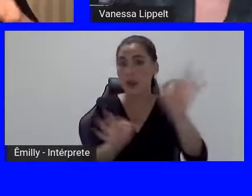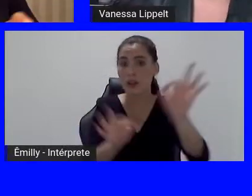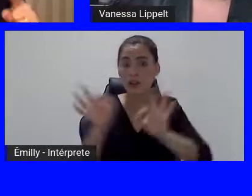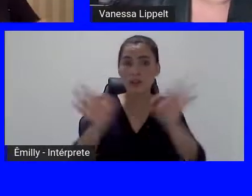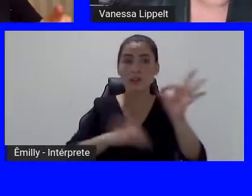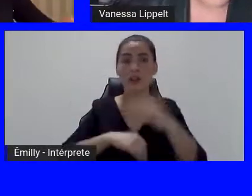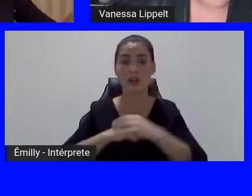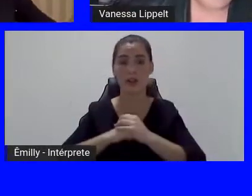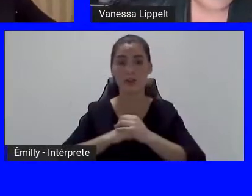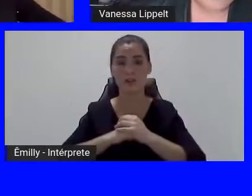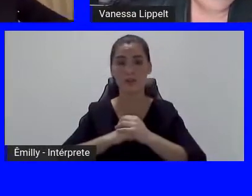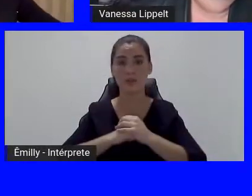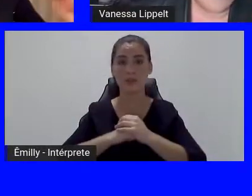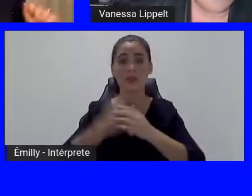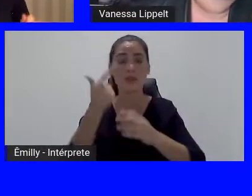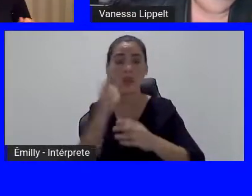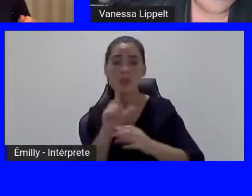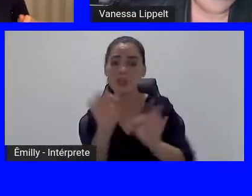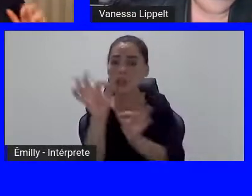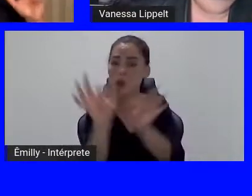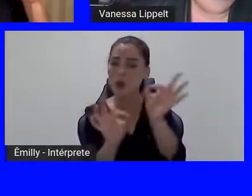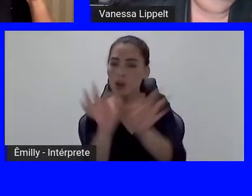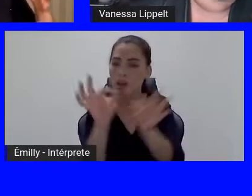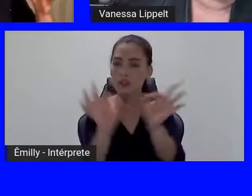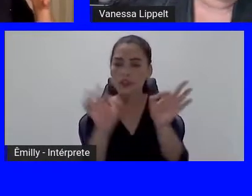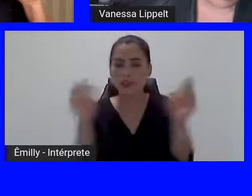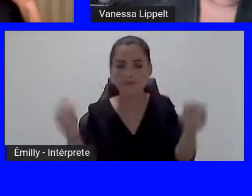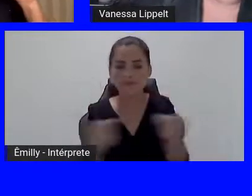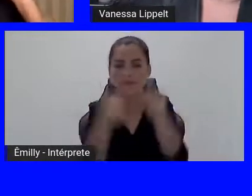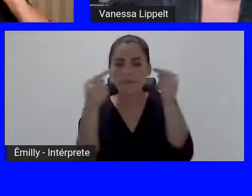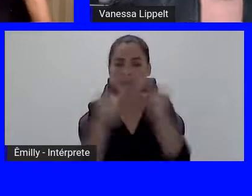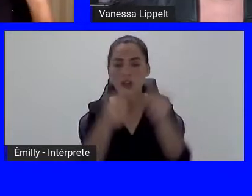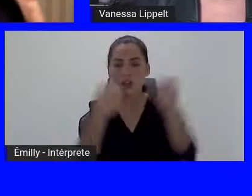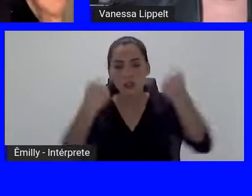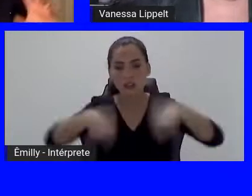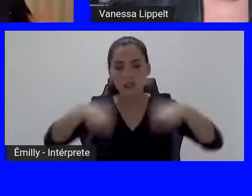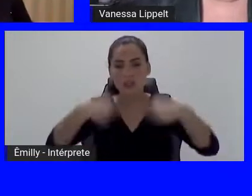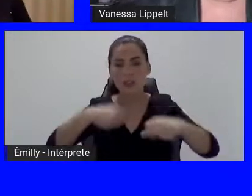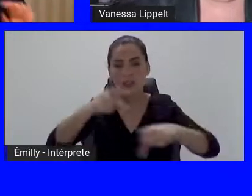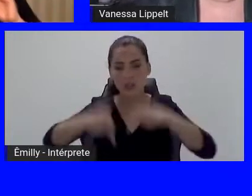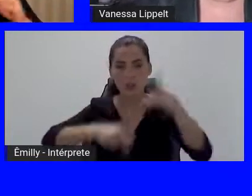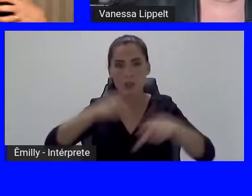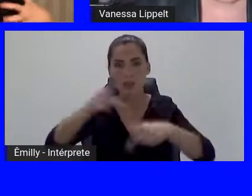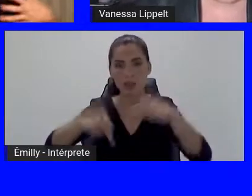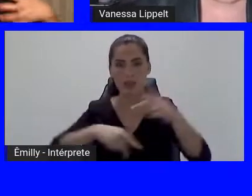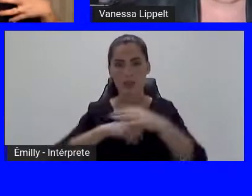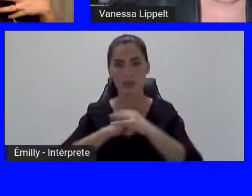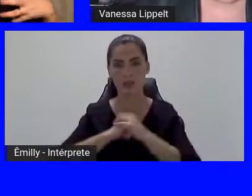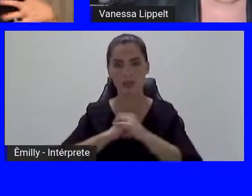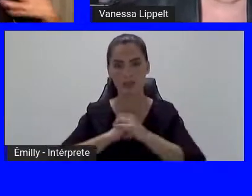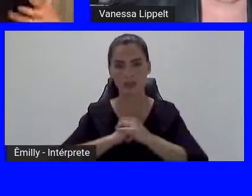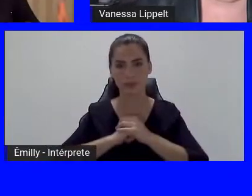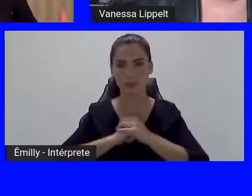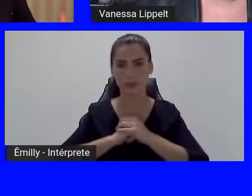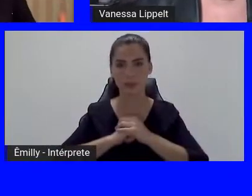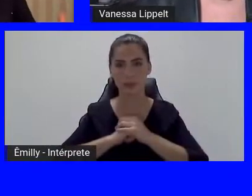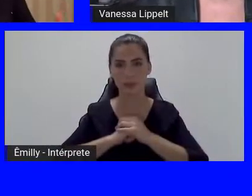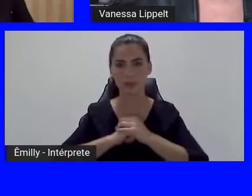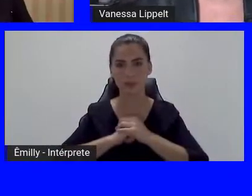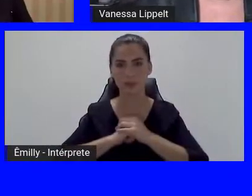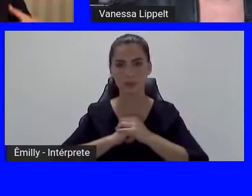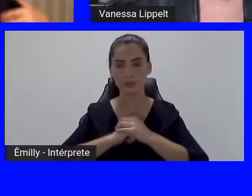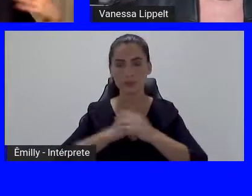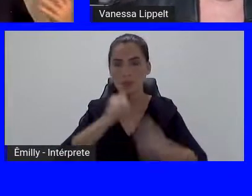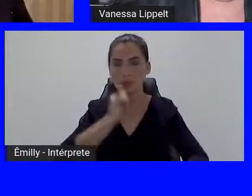possa adequar de acordo com as necessidades da população. Se eu pudesse dar um único exemplo concreto de uma coisa que, para mim, é muito